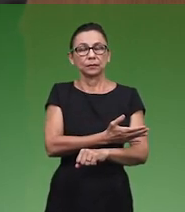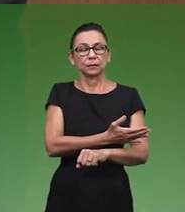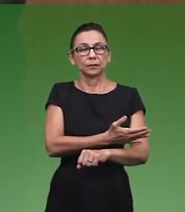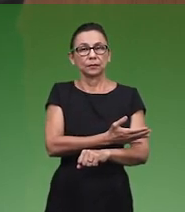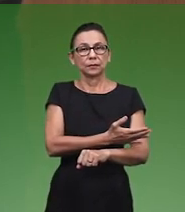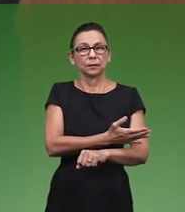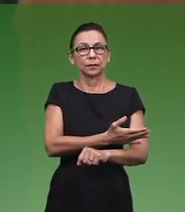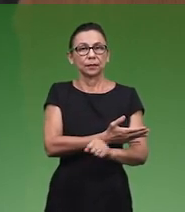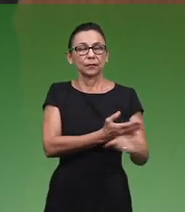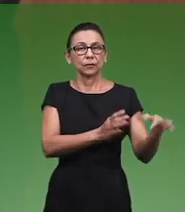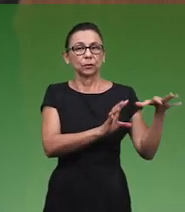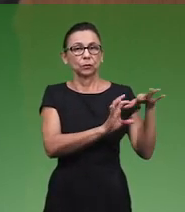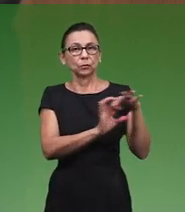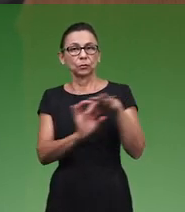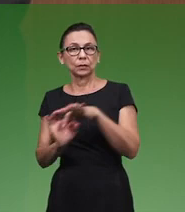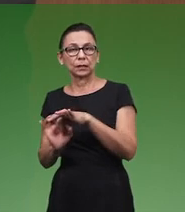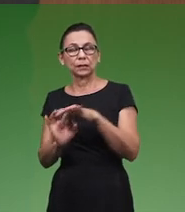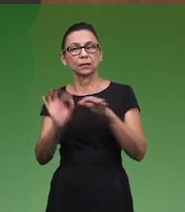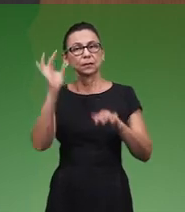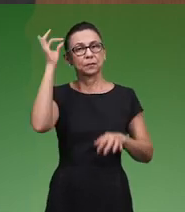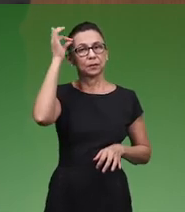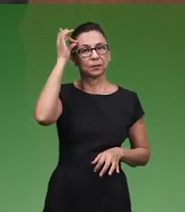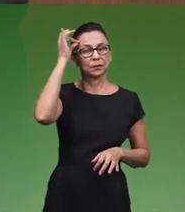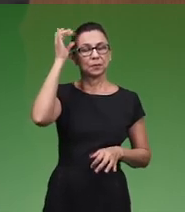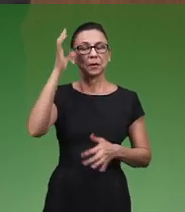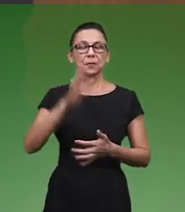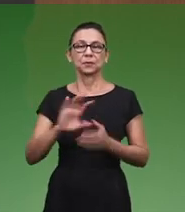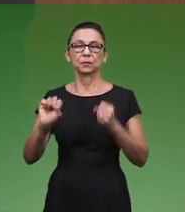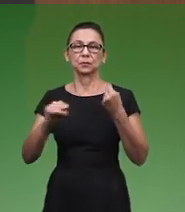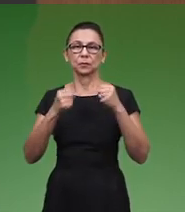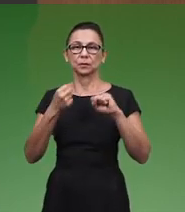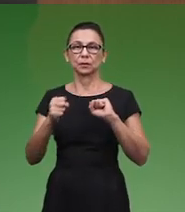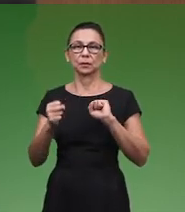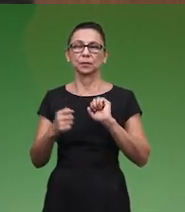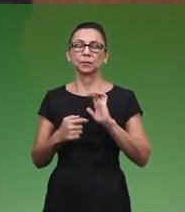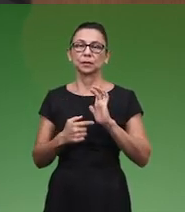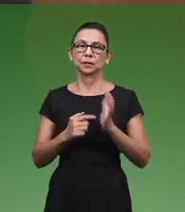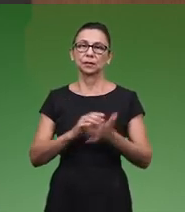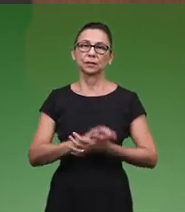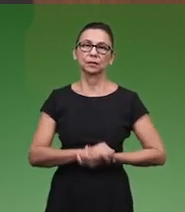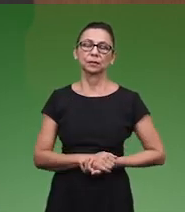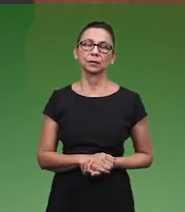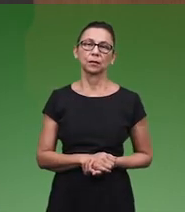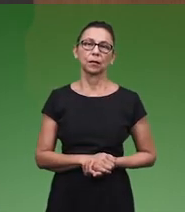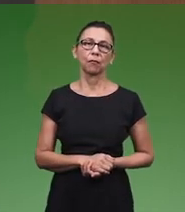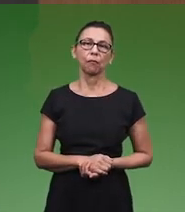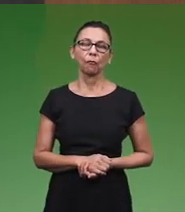contexto espiritual. Tem um salmo que diz assim: este é nascido lá.